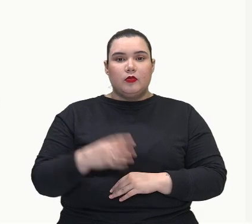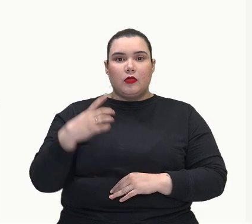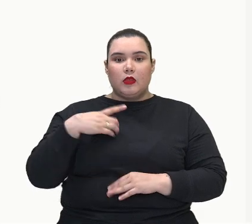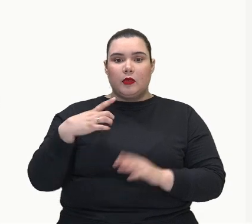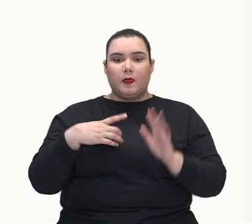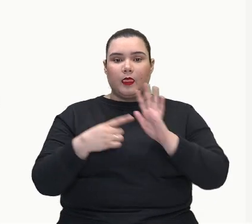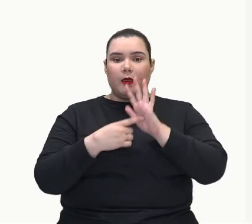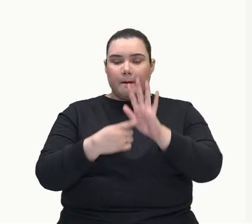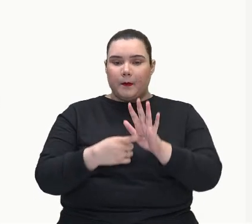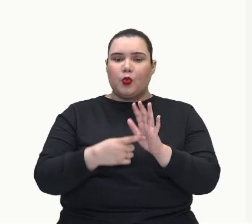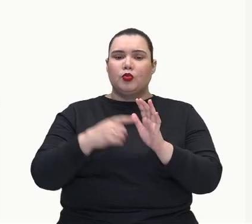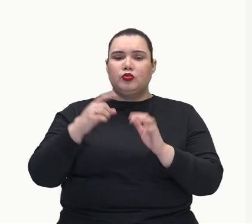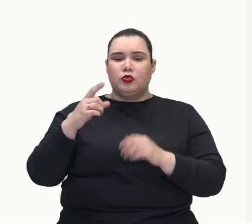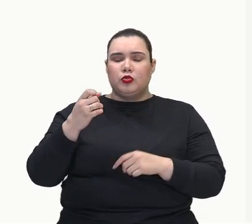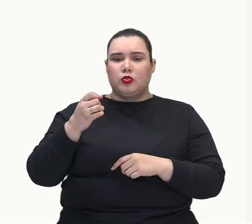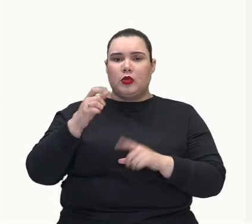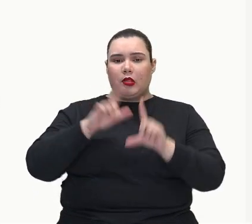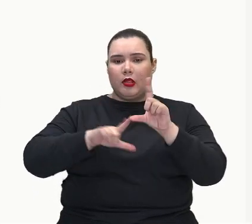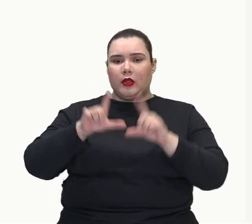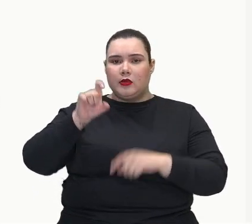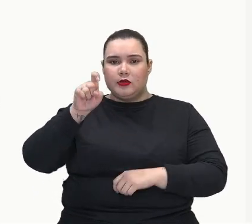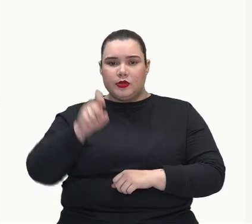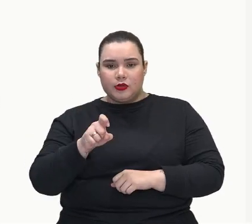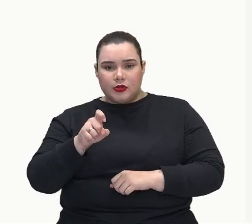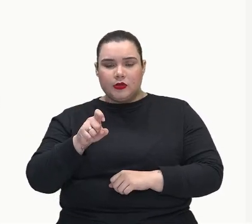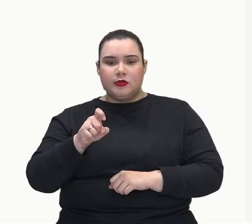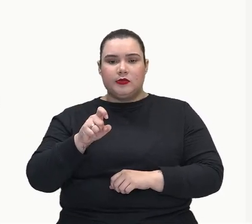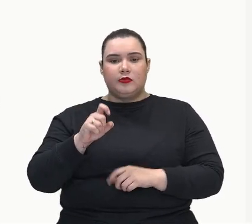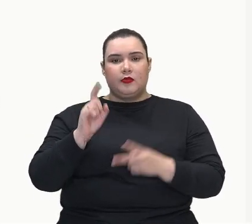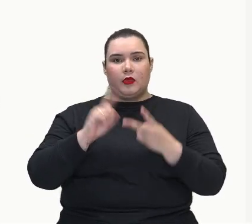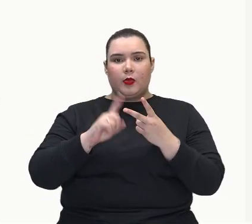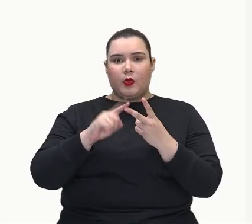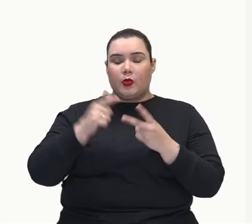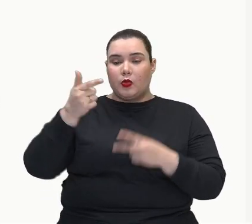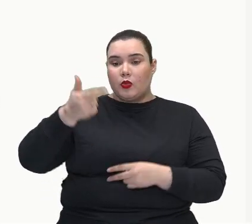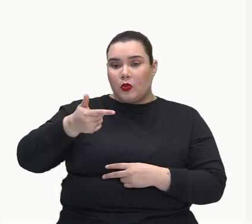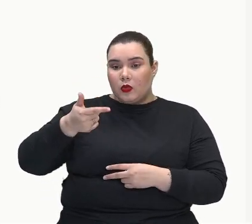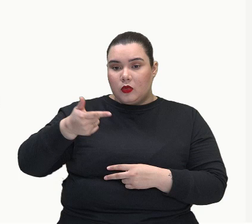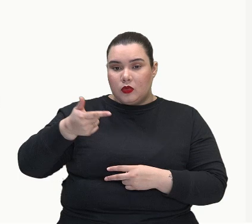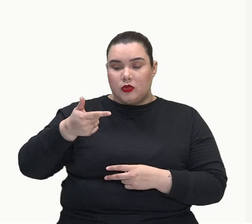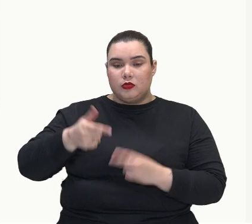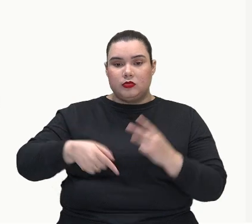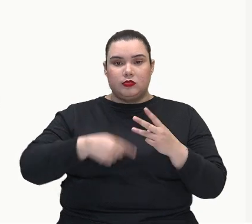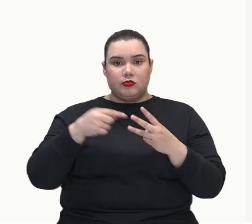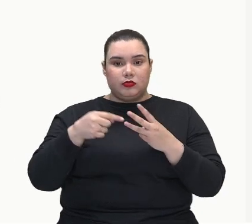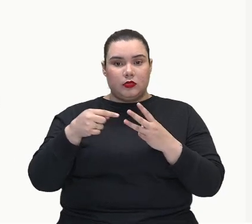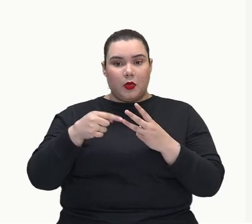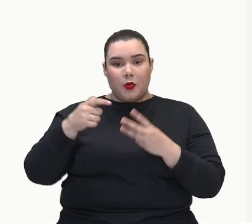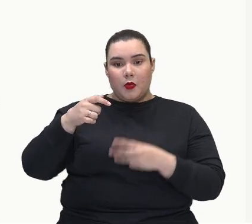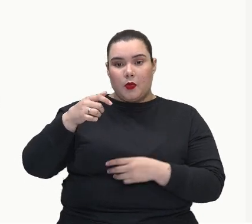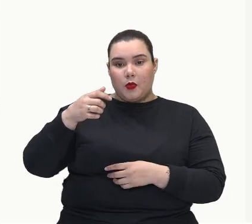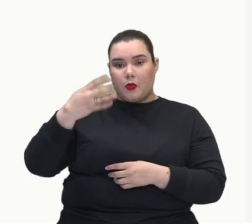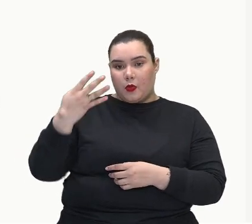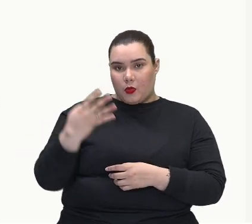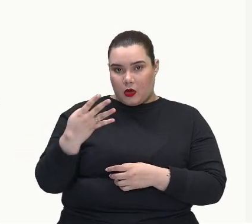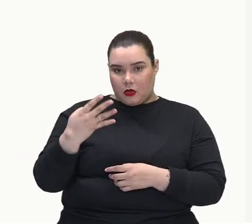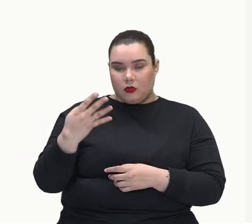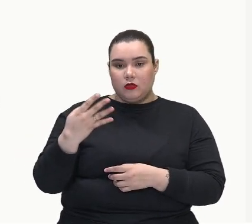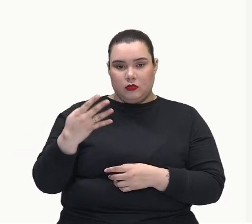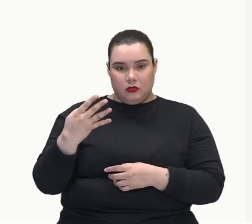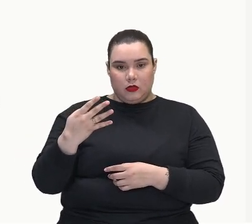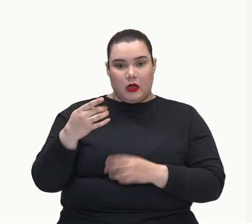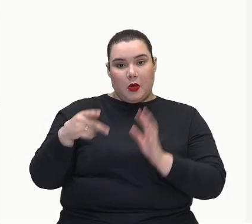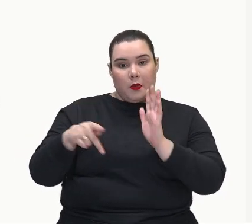tem algumas medidas. Temos essa medida aqui equivalente a x, essa equivalente a 2 e essa equivalente a 4,